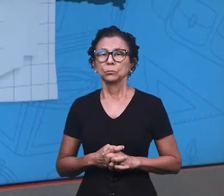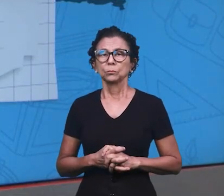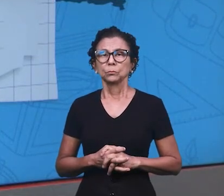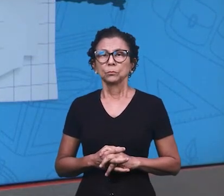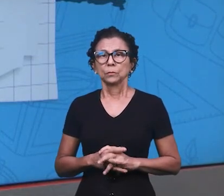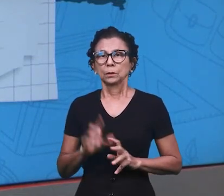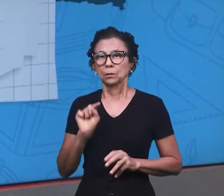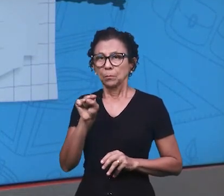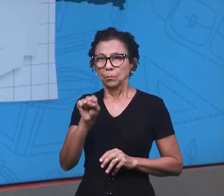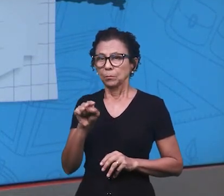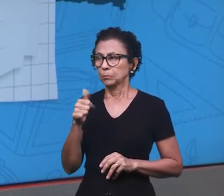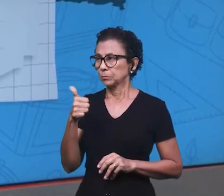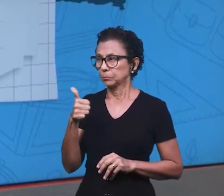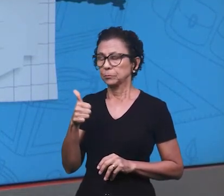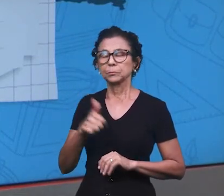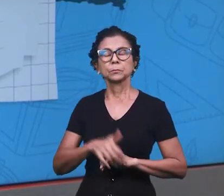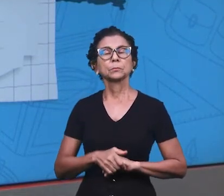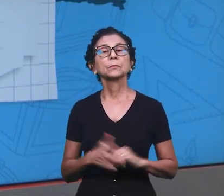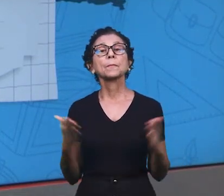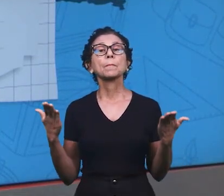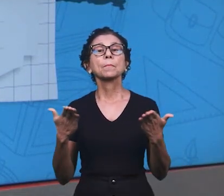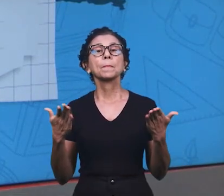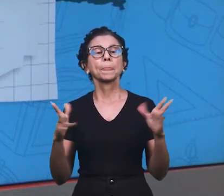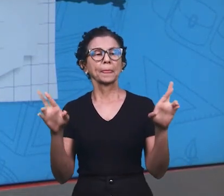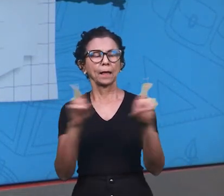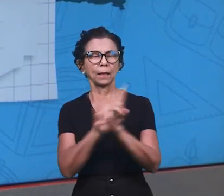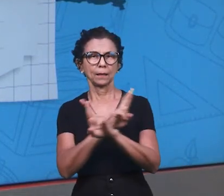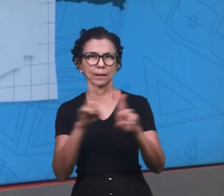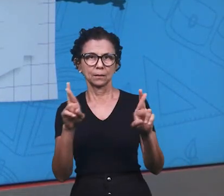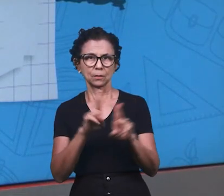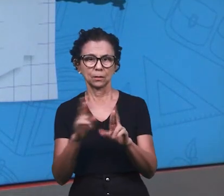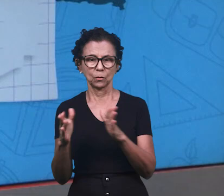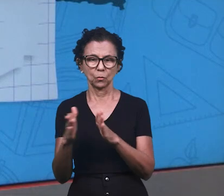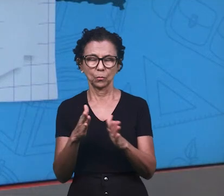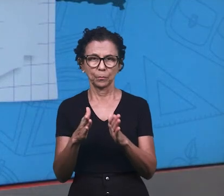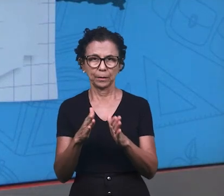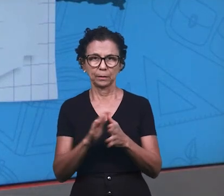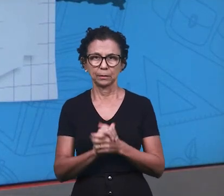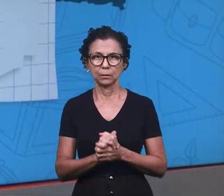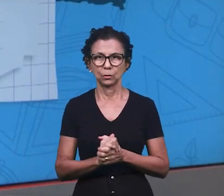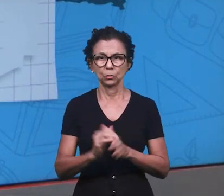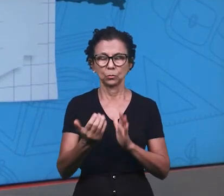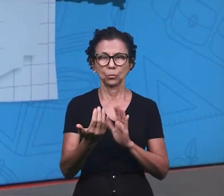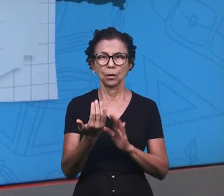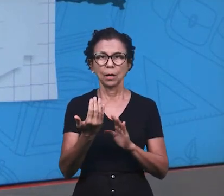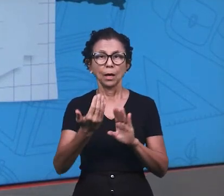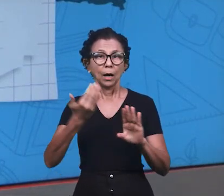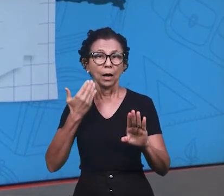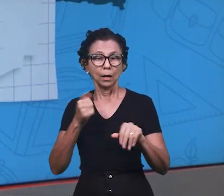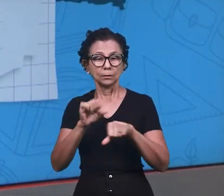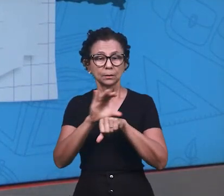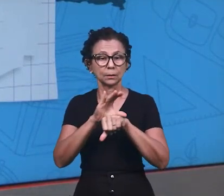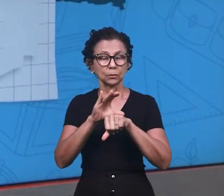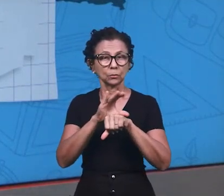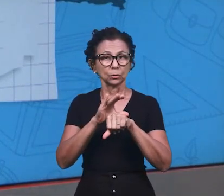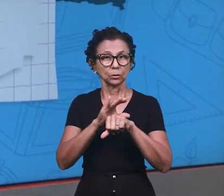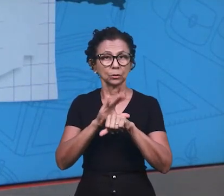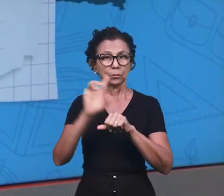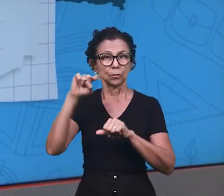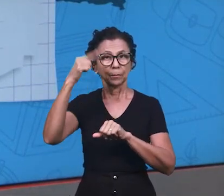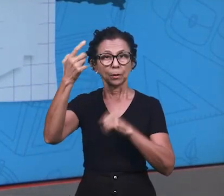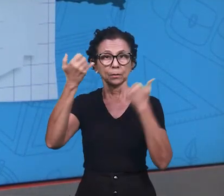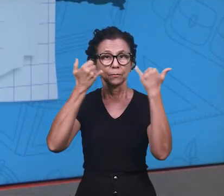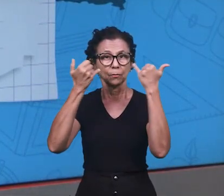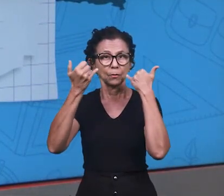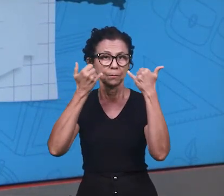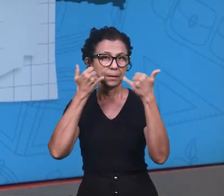aqui, certo? Então, agora eu estou relacionando o período anterior, que fala sobre a Constituição, com a informação seguinte. Então,